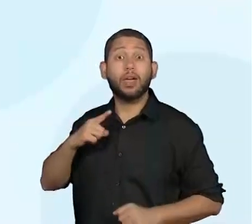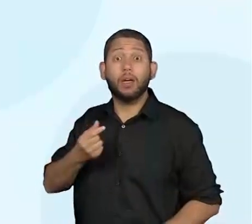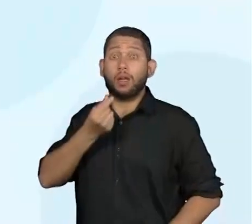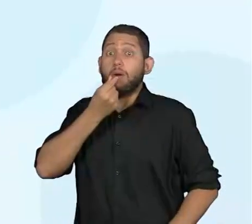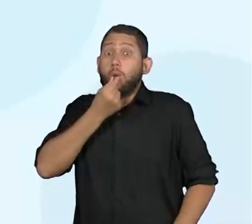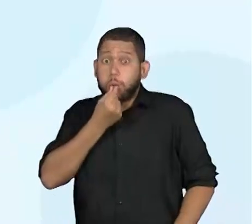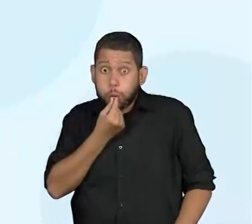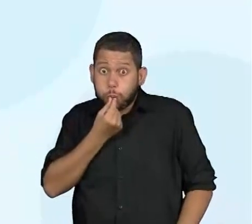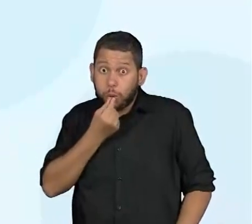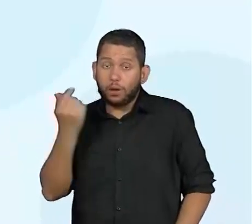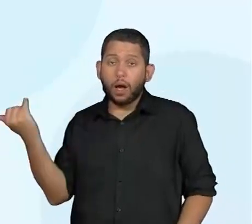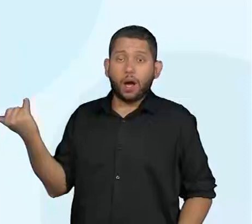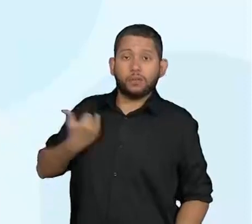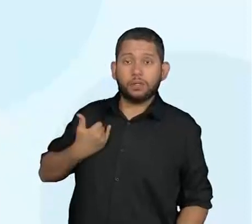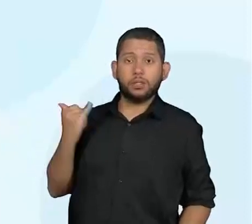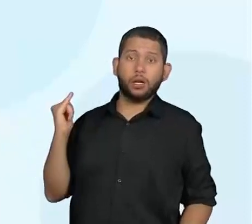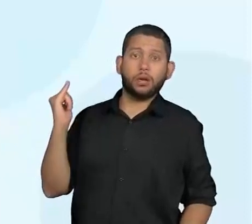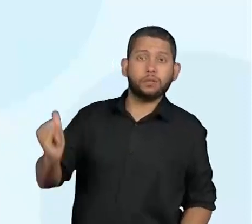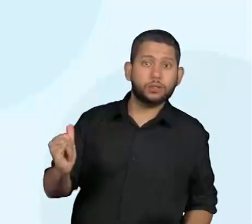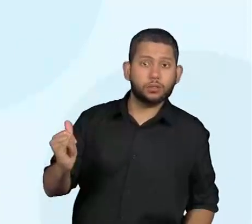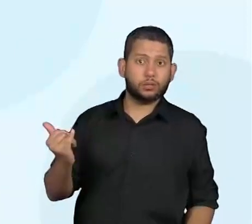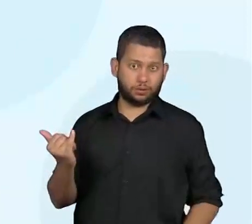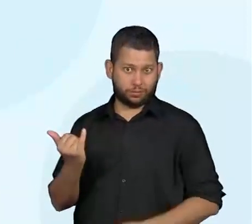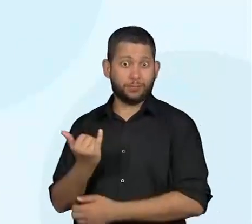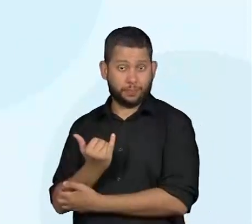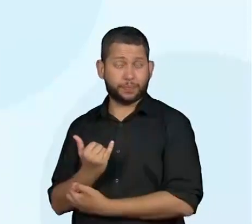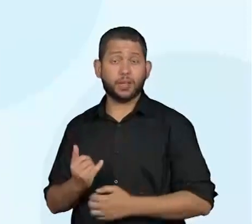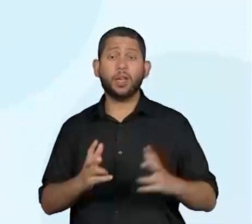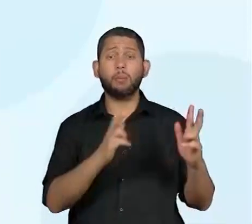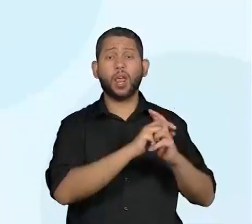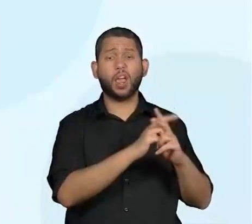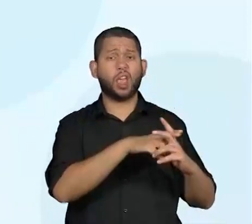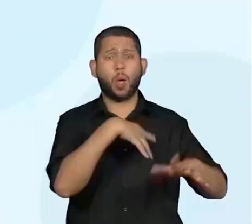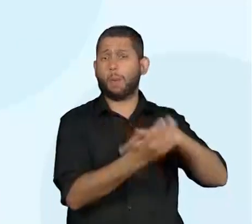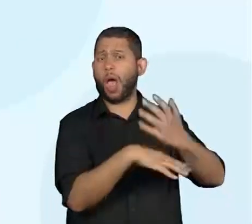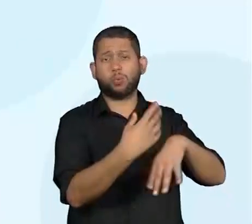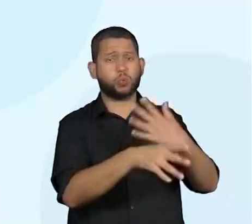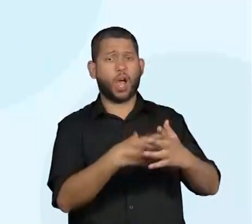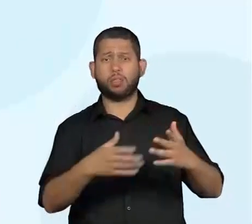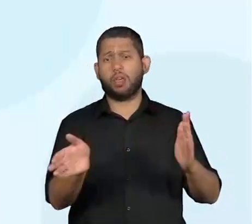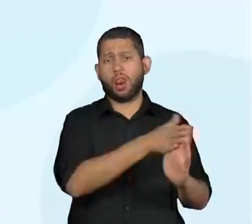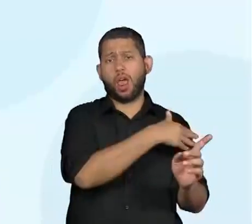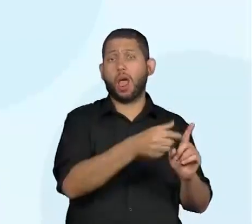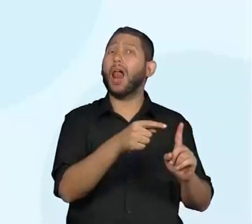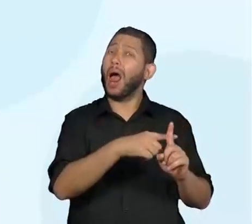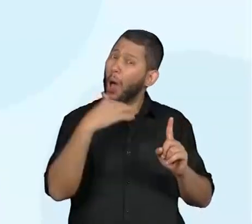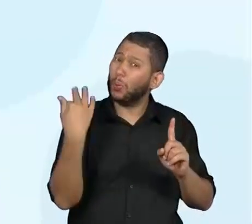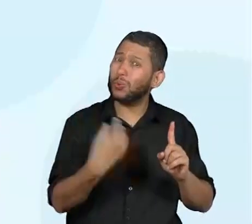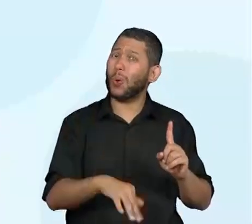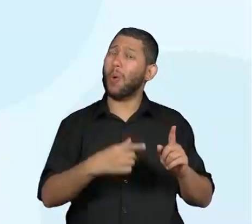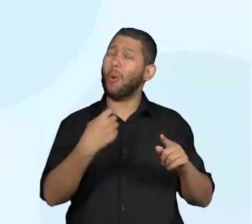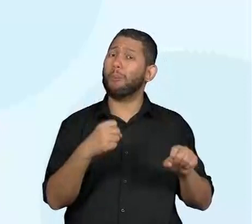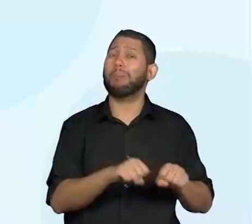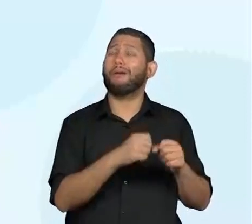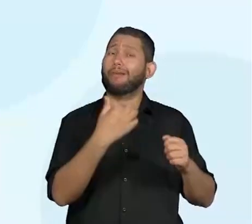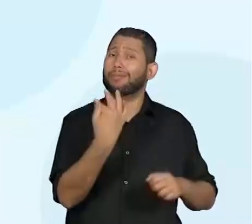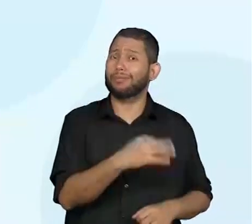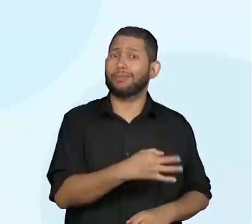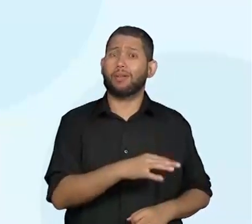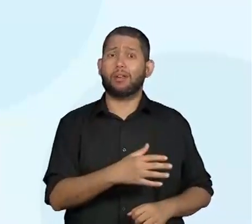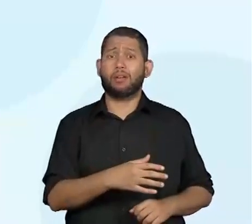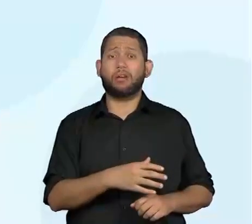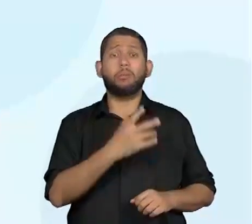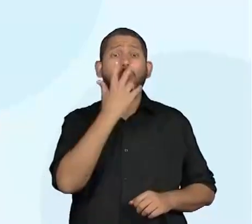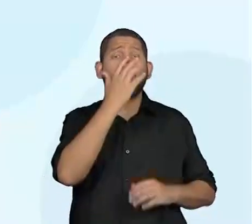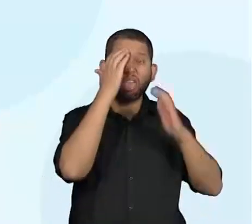são conflitos caóticos entre pessoas que não respeitam nenhum dos elementos das lutas. Não respeitam um